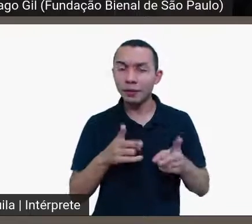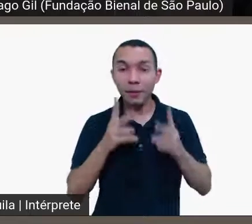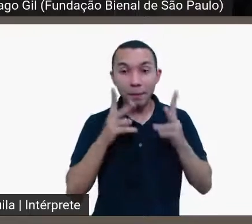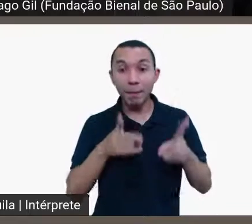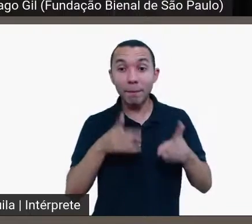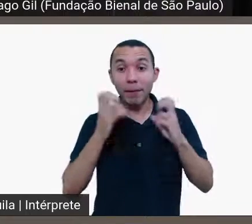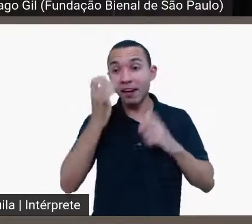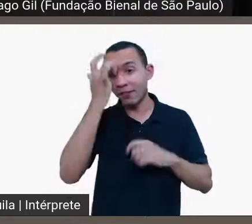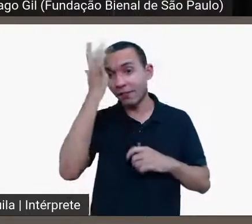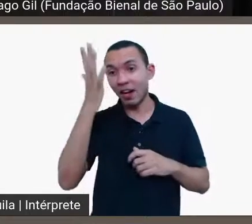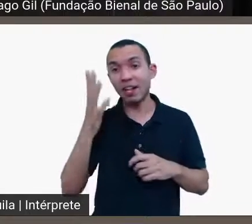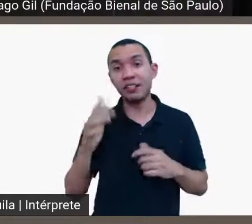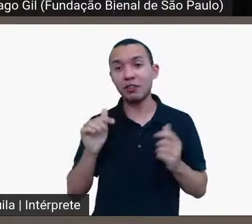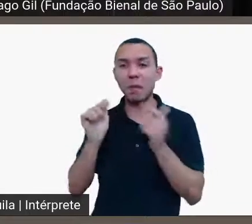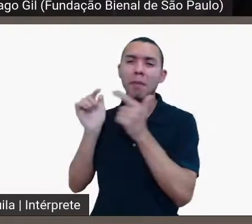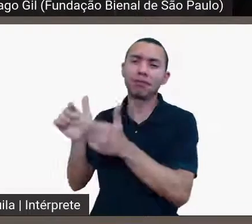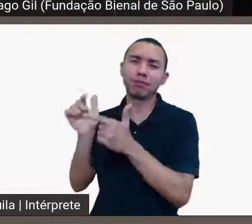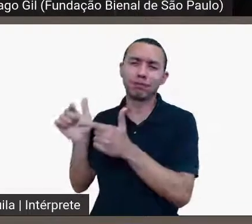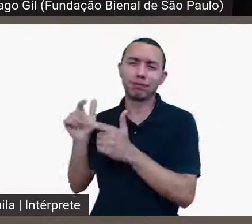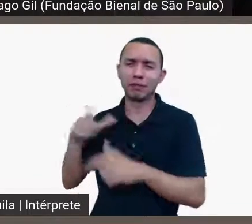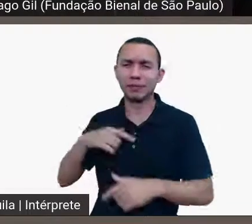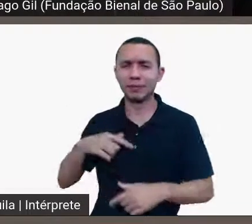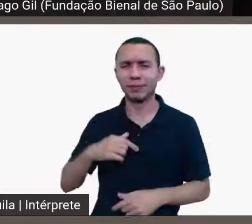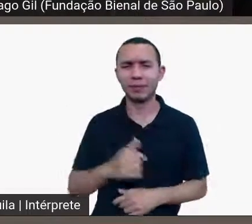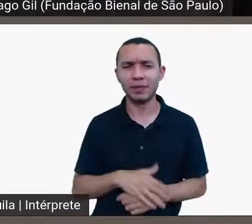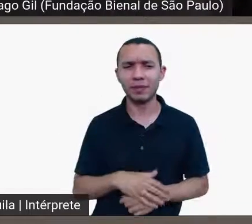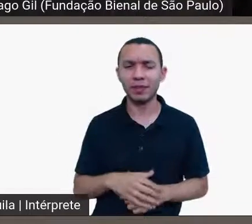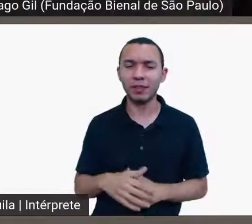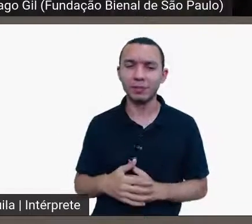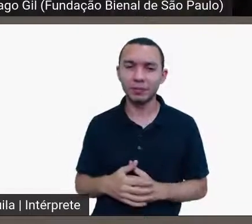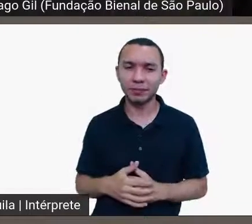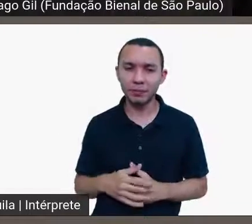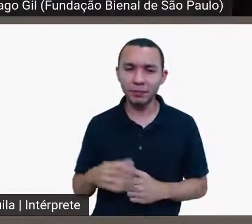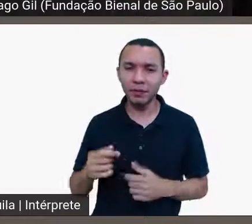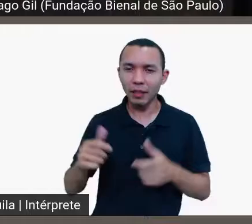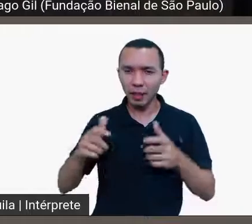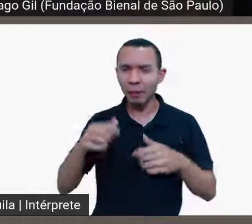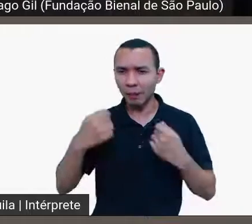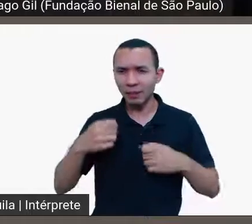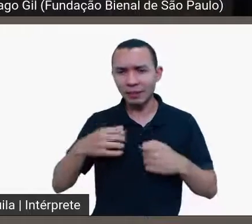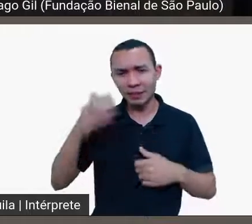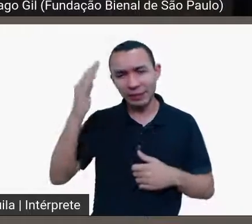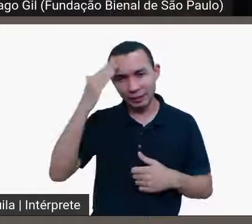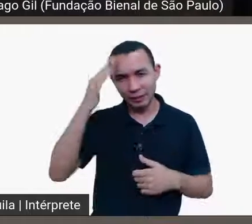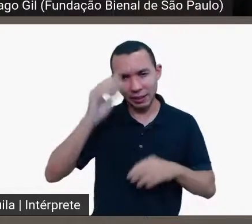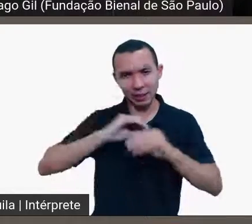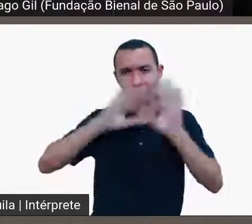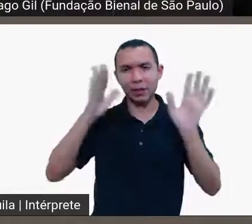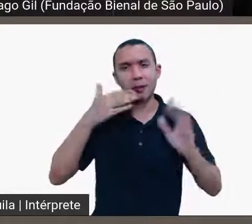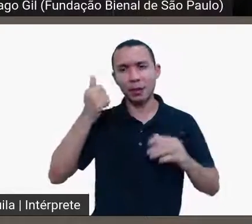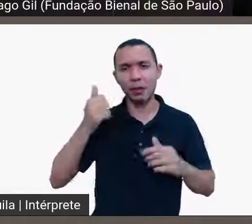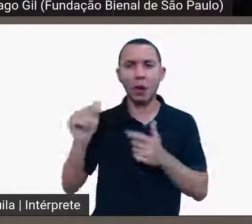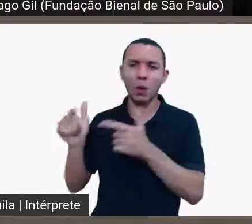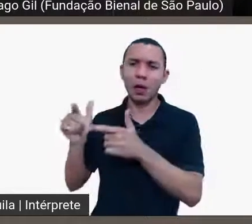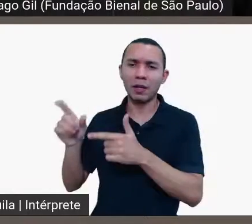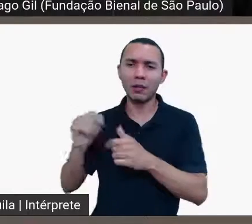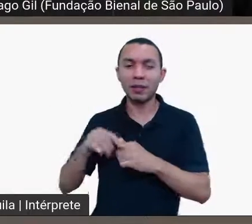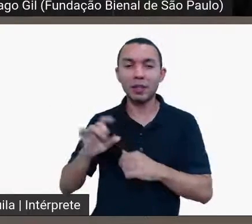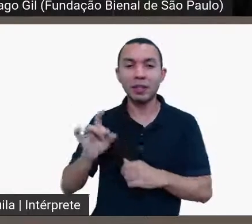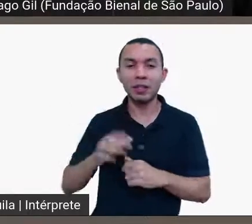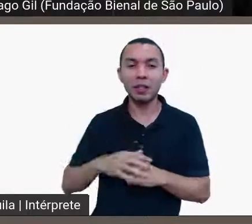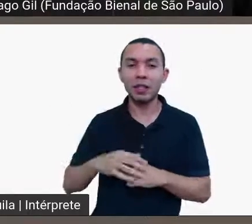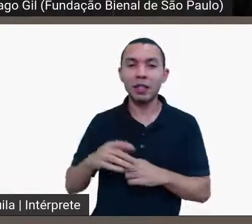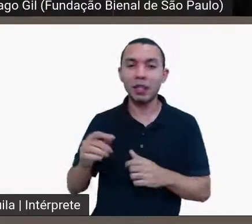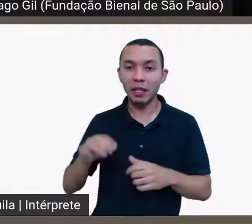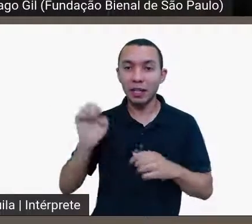dois lados. Vamos botar o deboche num lugar certo, assim. Porque, assim, ele não era alta burguesia. Ele era elite.